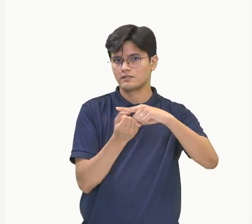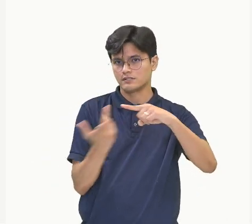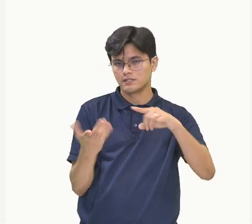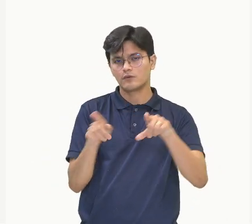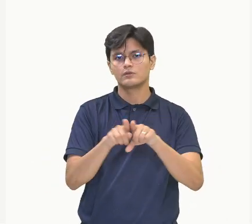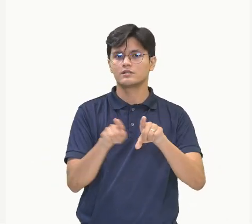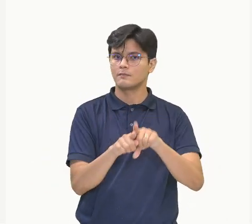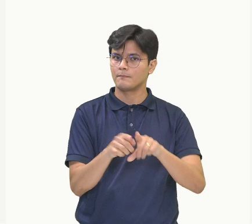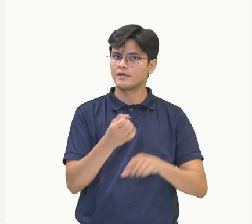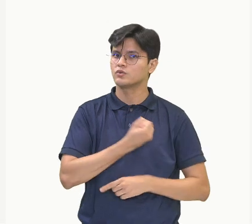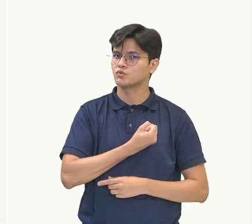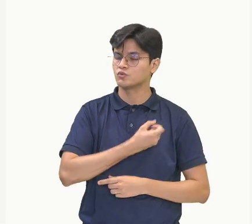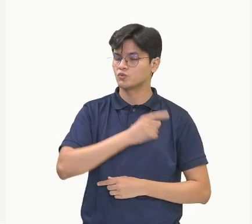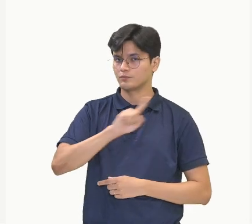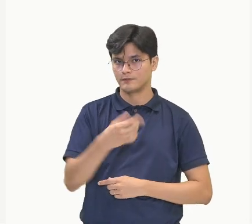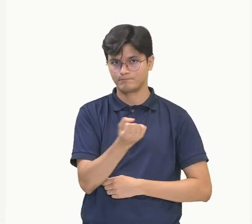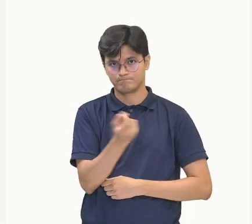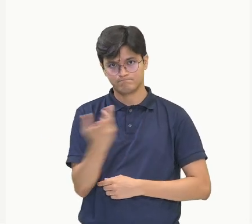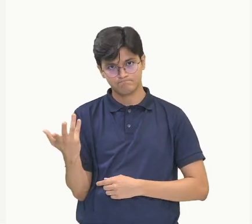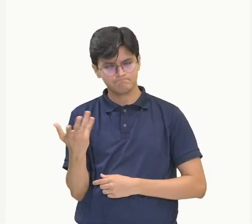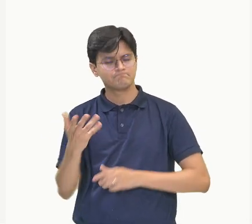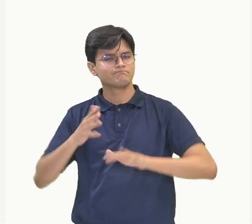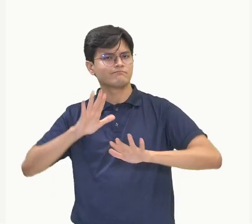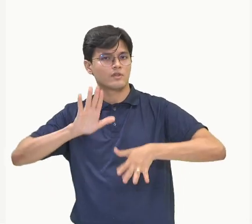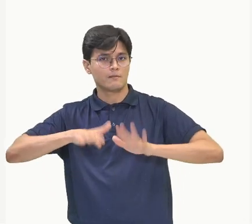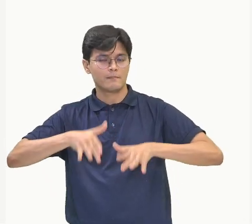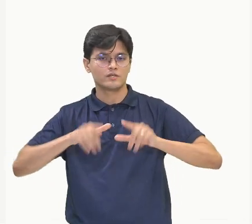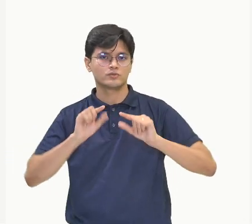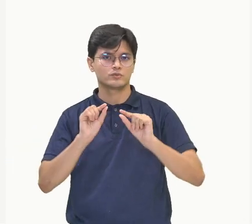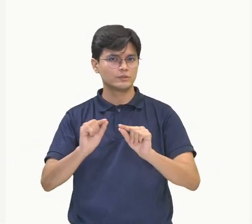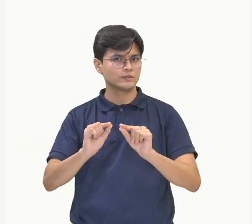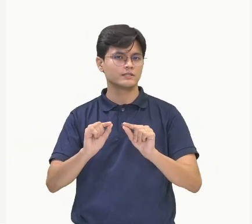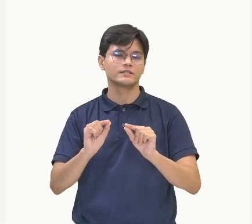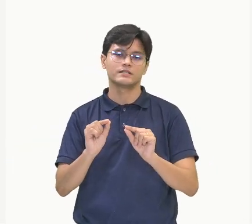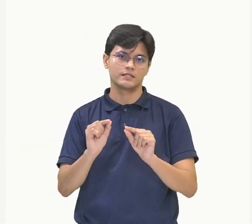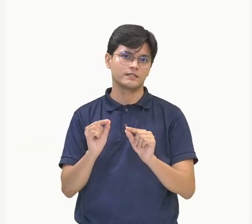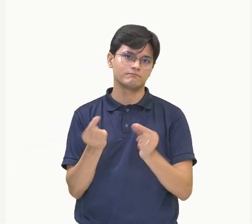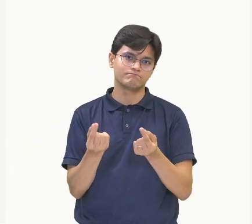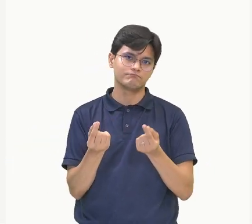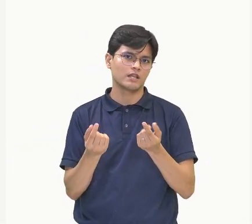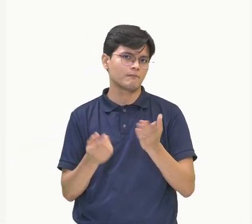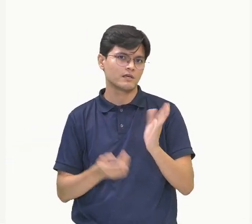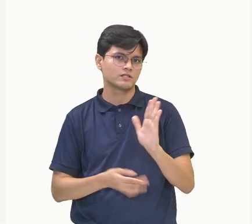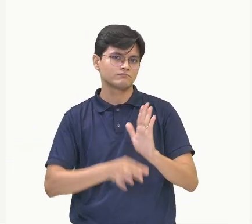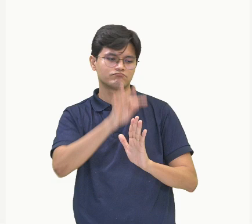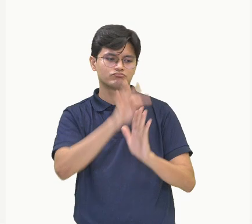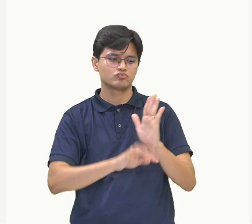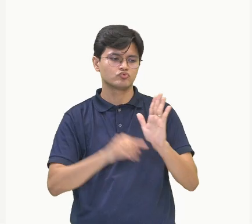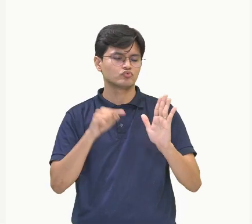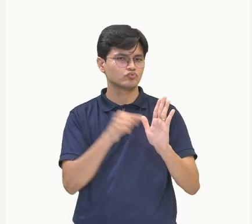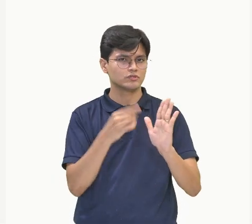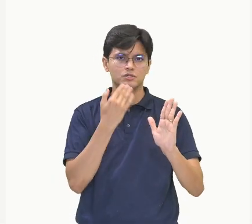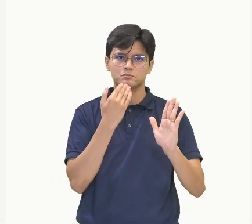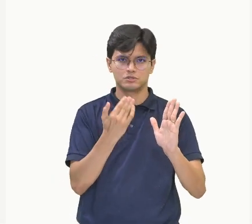número decimal. E isso vai depender, de como eu esteja trabalhando e de que forma é mais